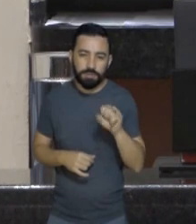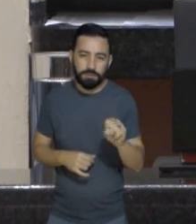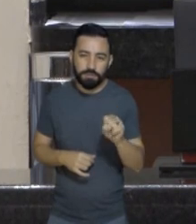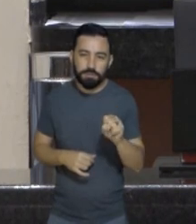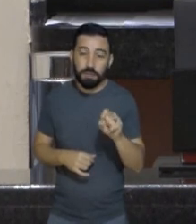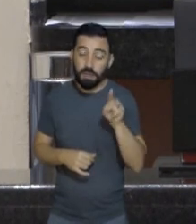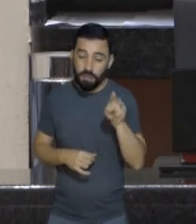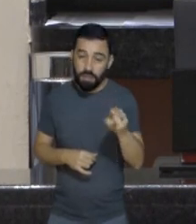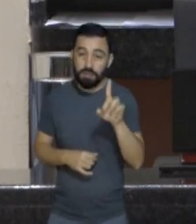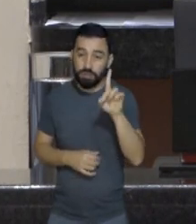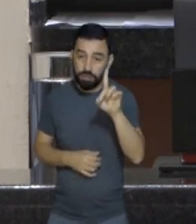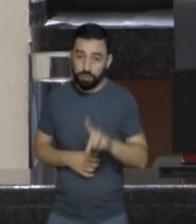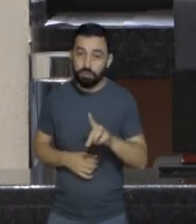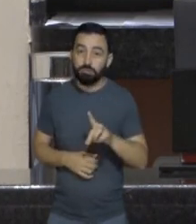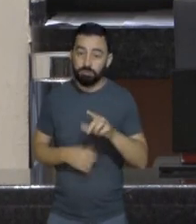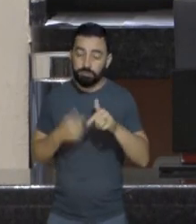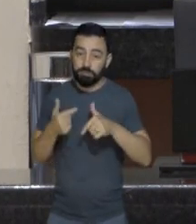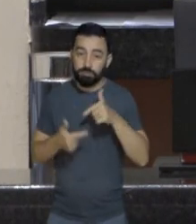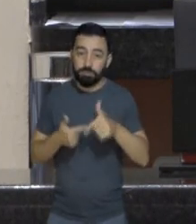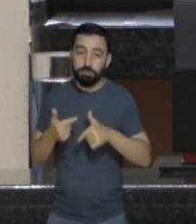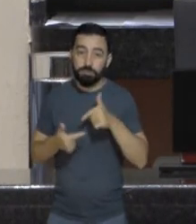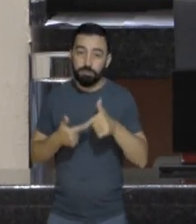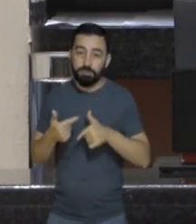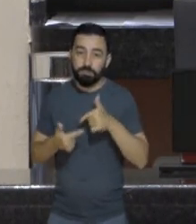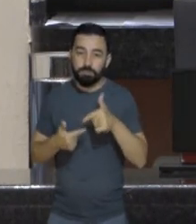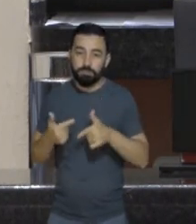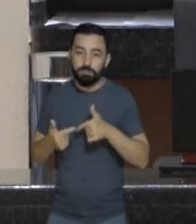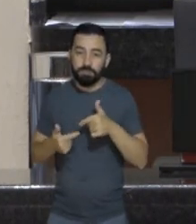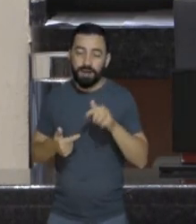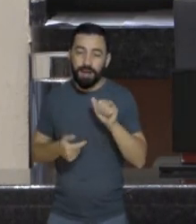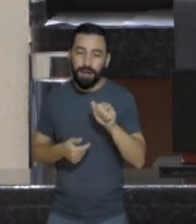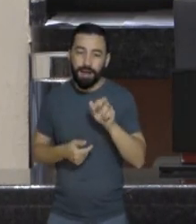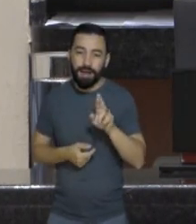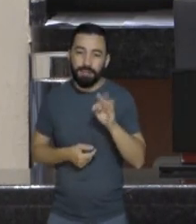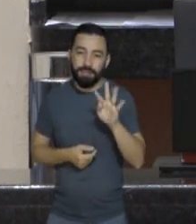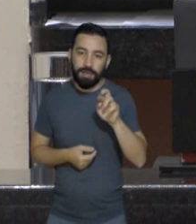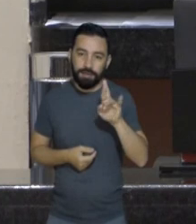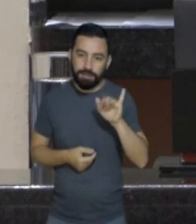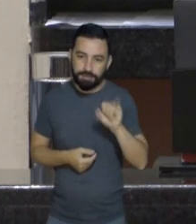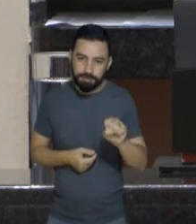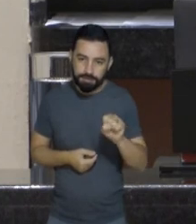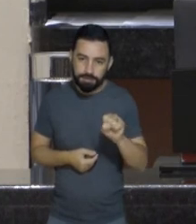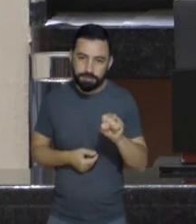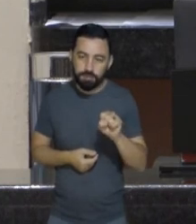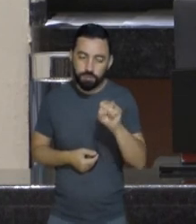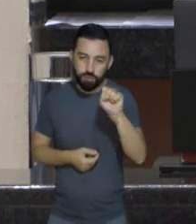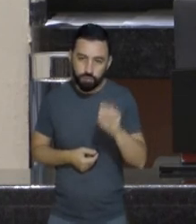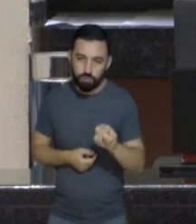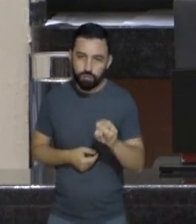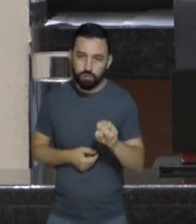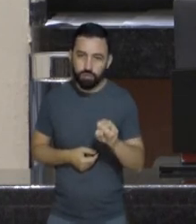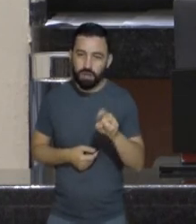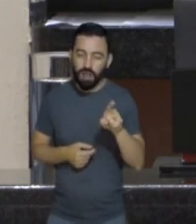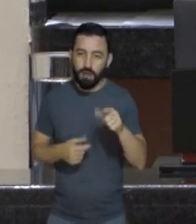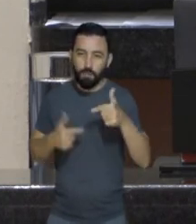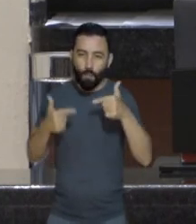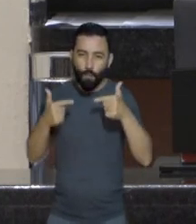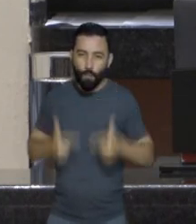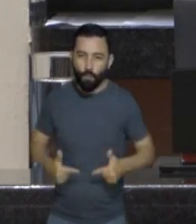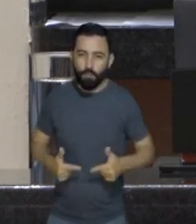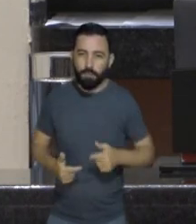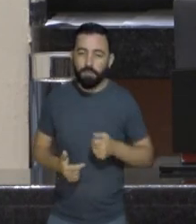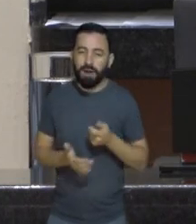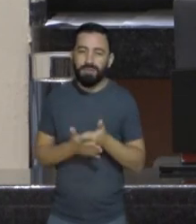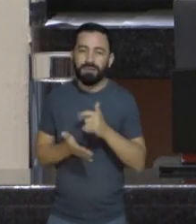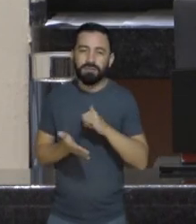diretor de operações da Arteris Litoral Sul, pela isenção da taxa